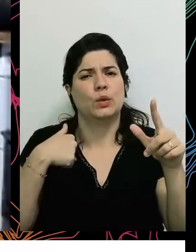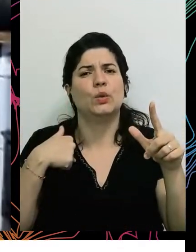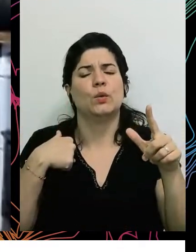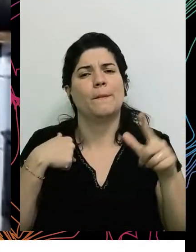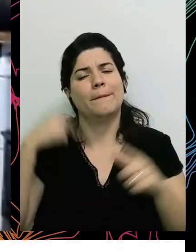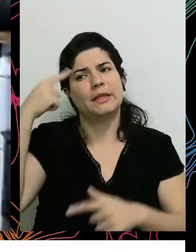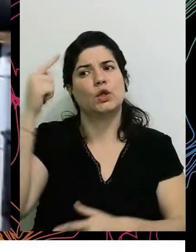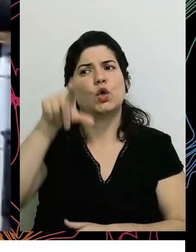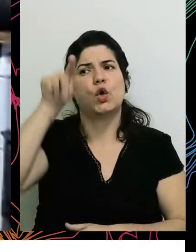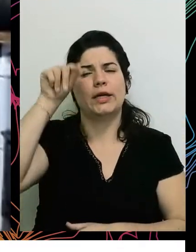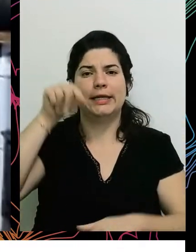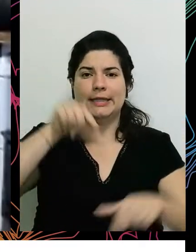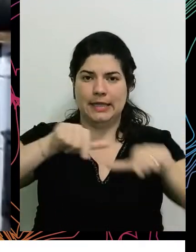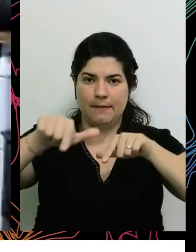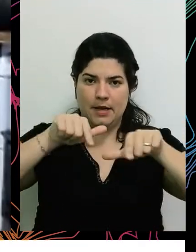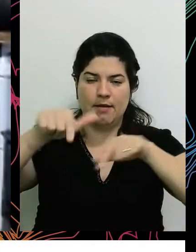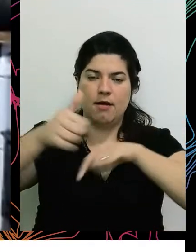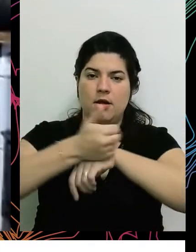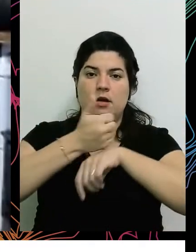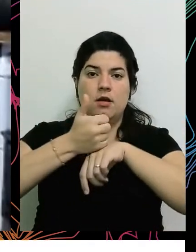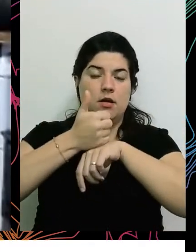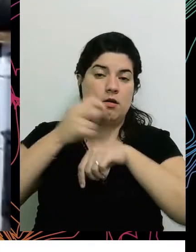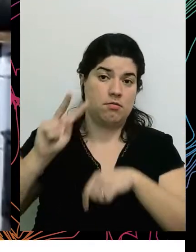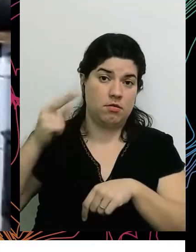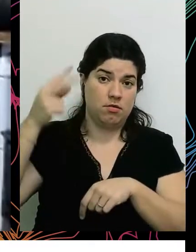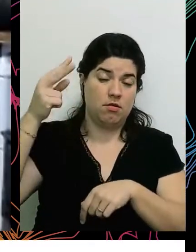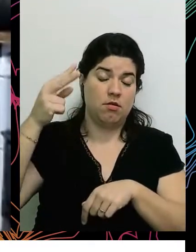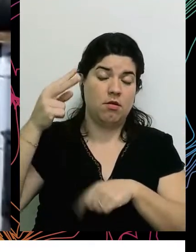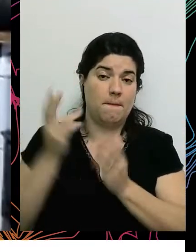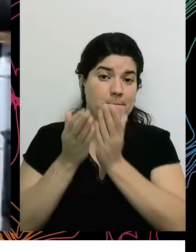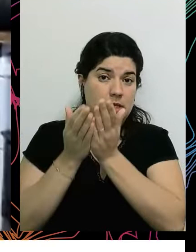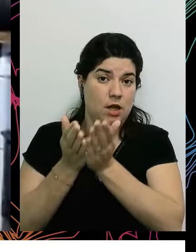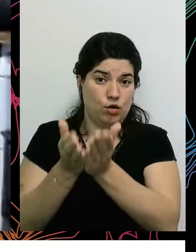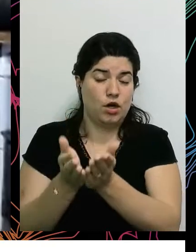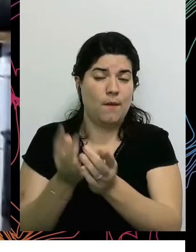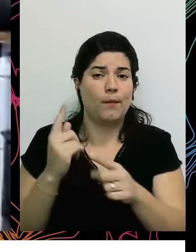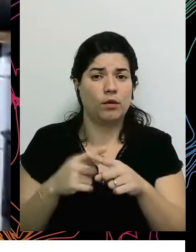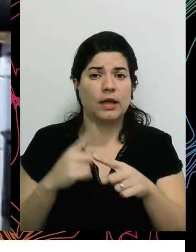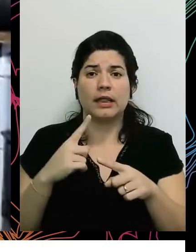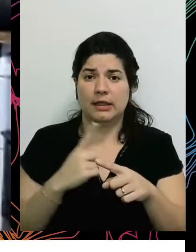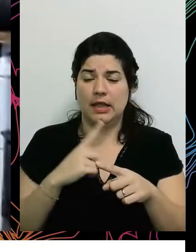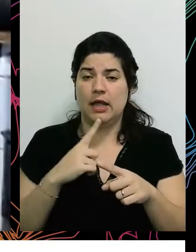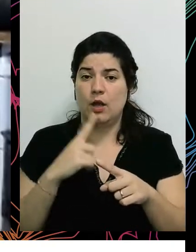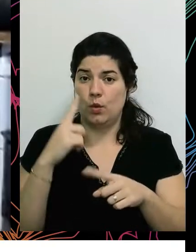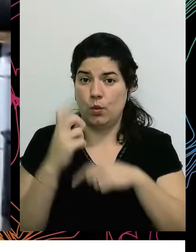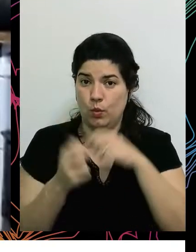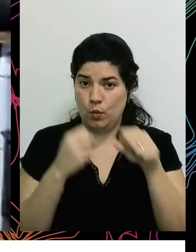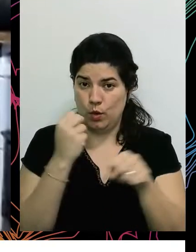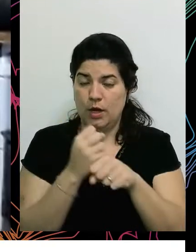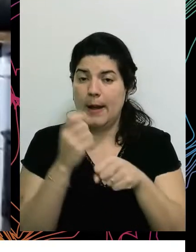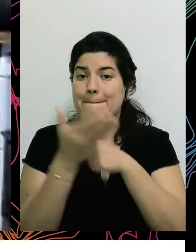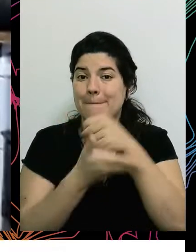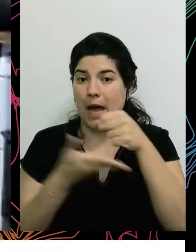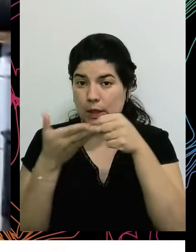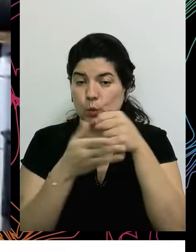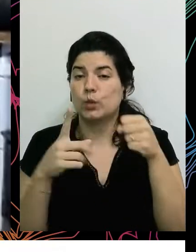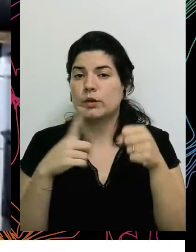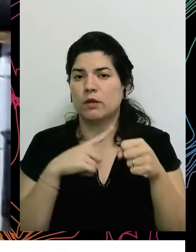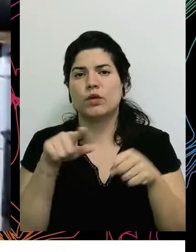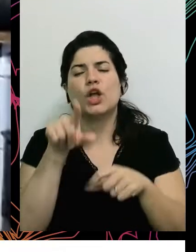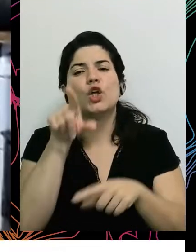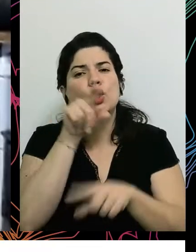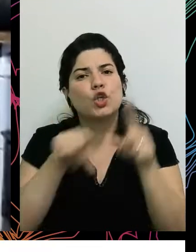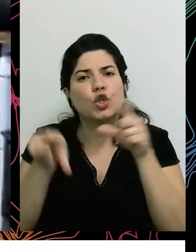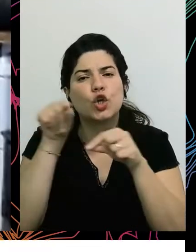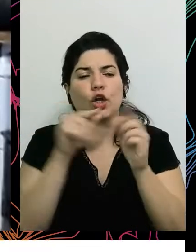né? Você tem uma divisão lá, após o primeiro ano, que é básico, você faz a escolha entre